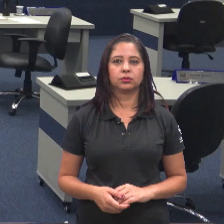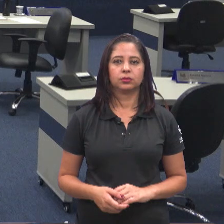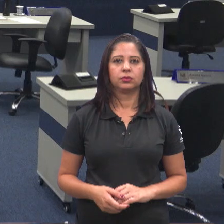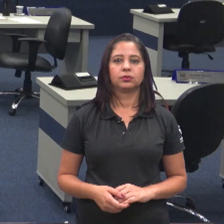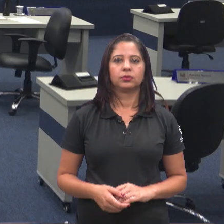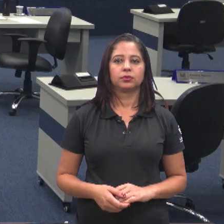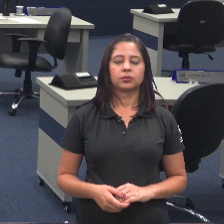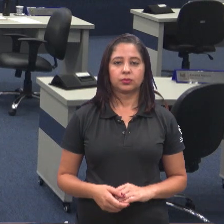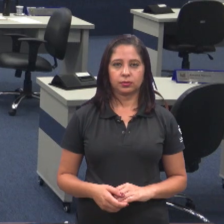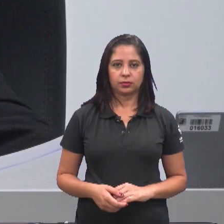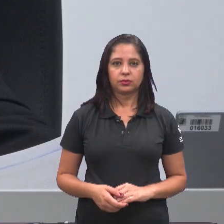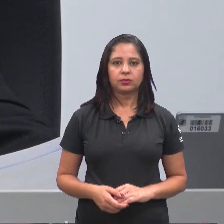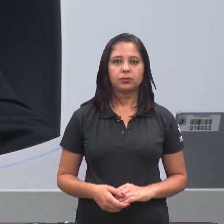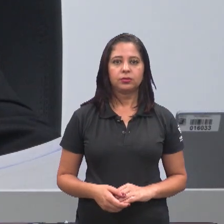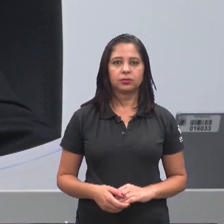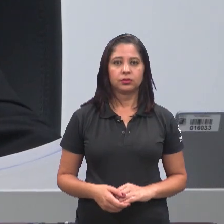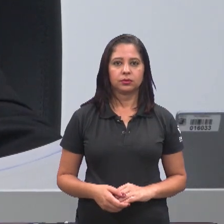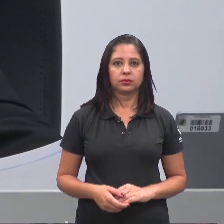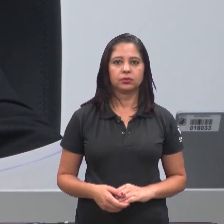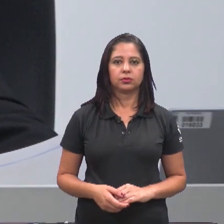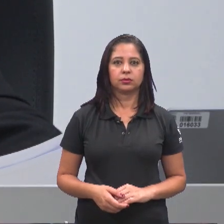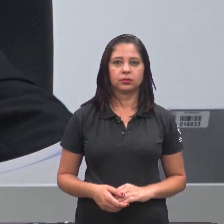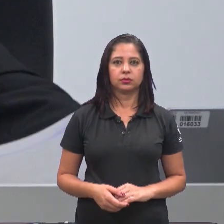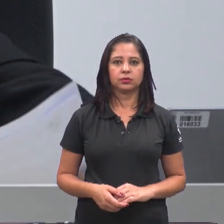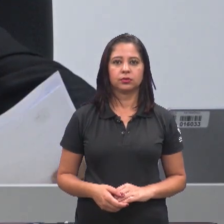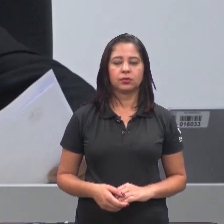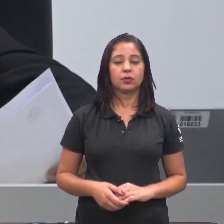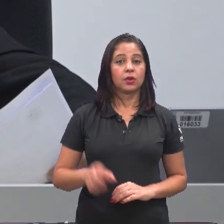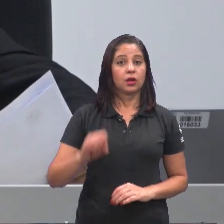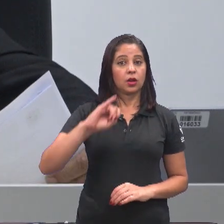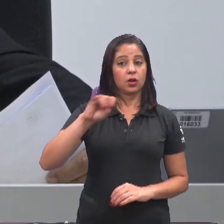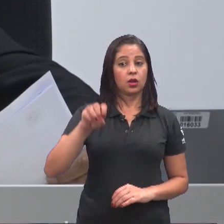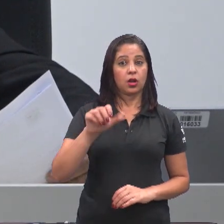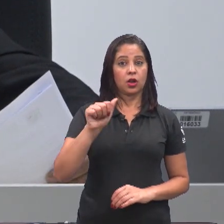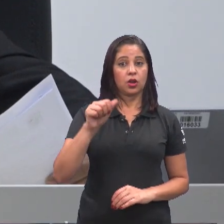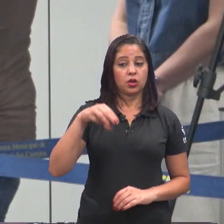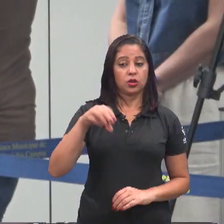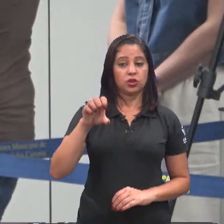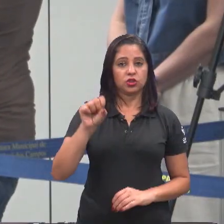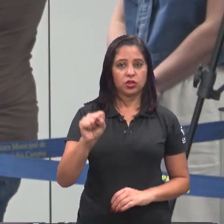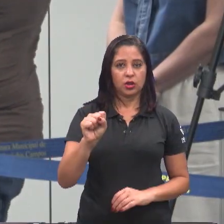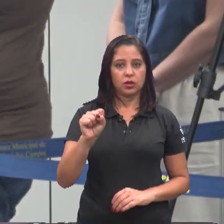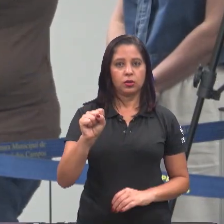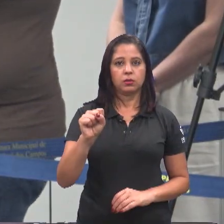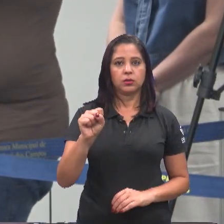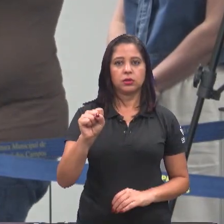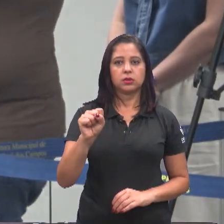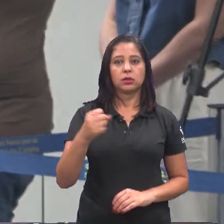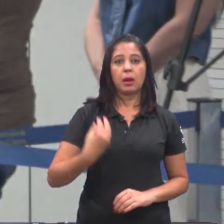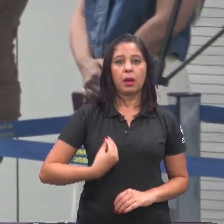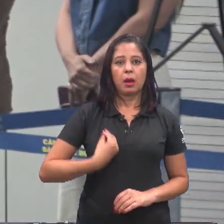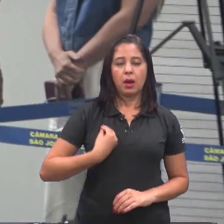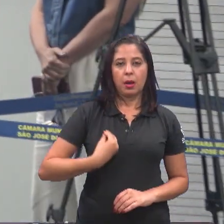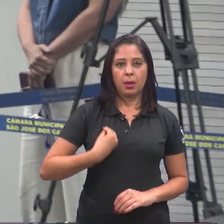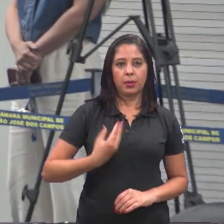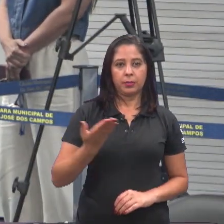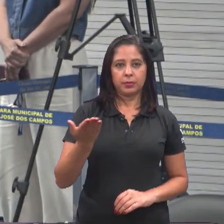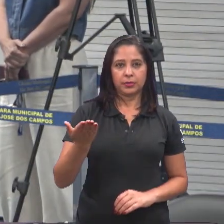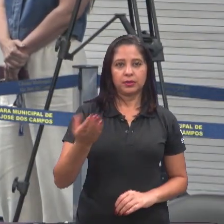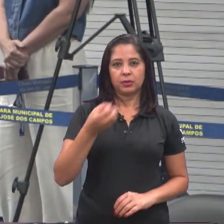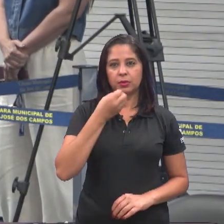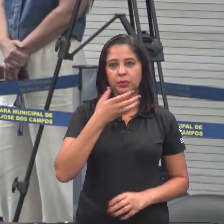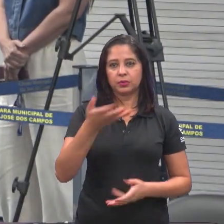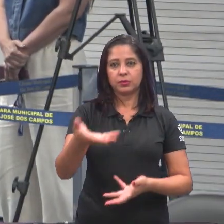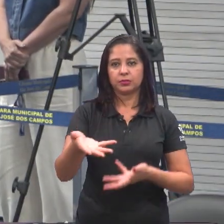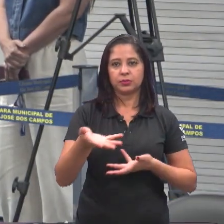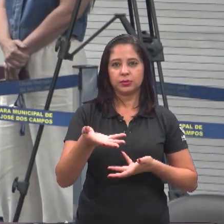Quero registrar a presença do James Domingos, assessor de Relações Legislativas. Seja bem-vindo a esta